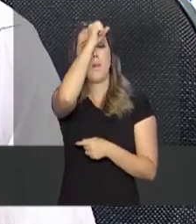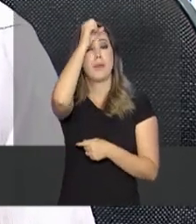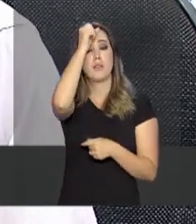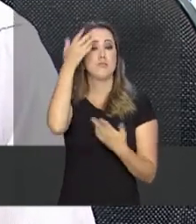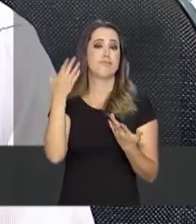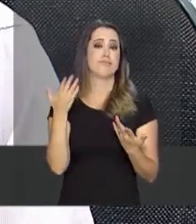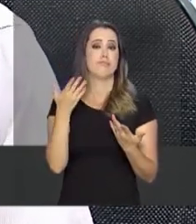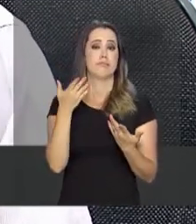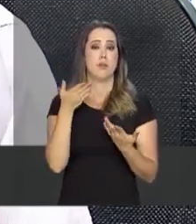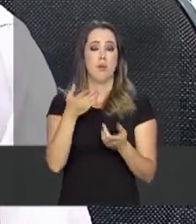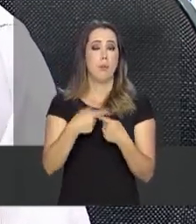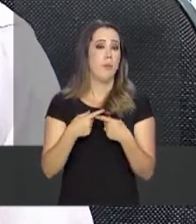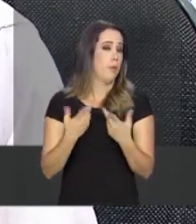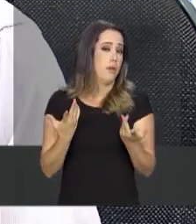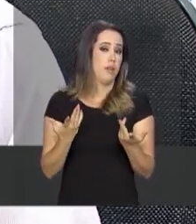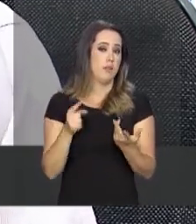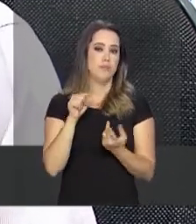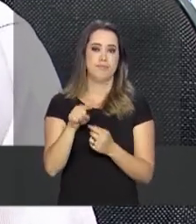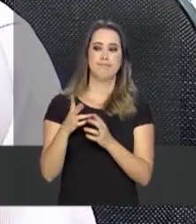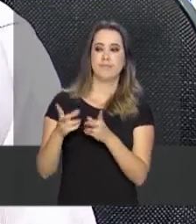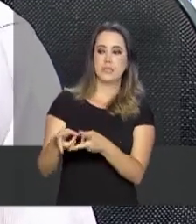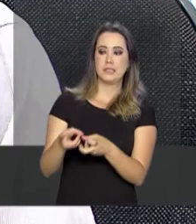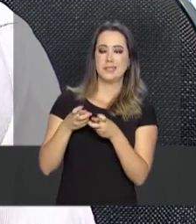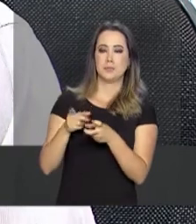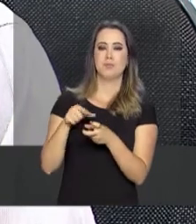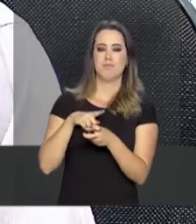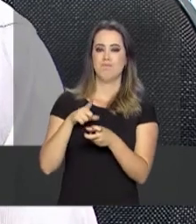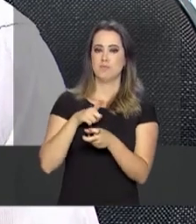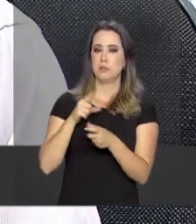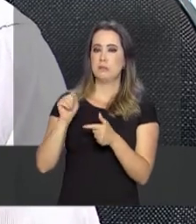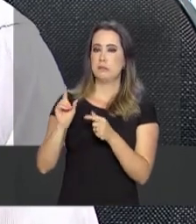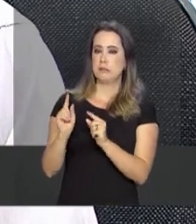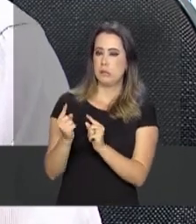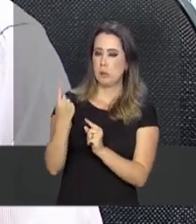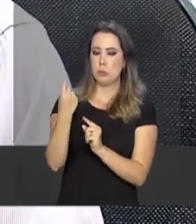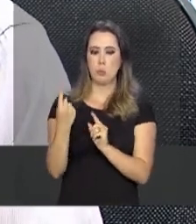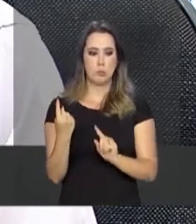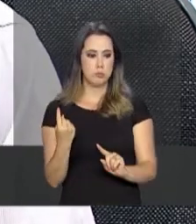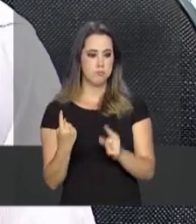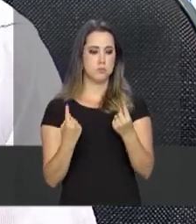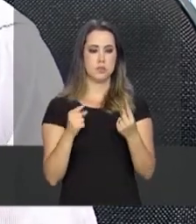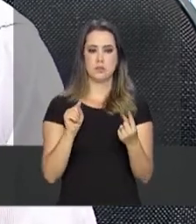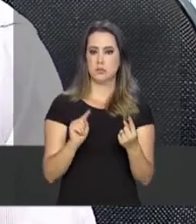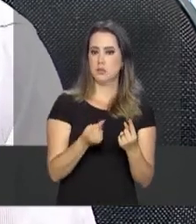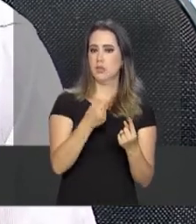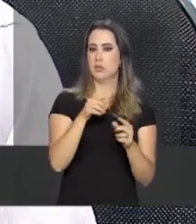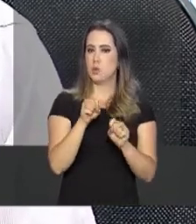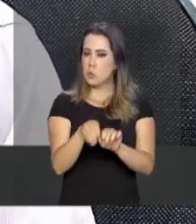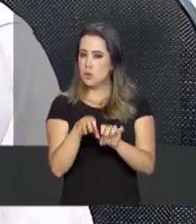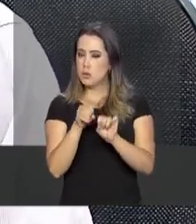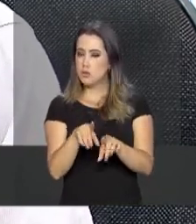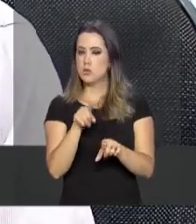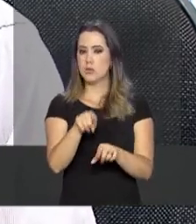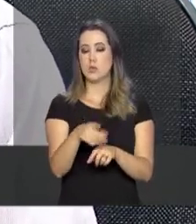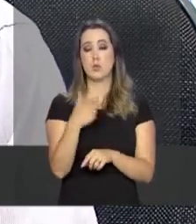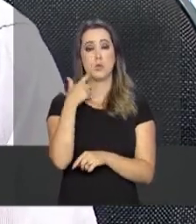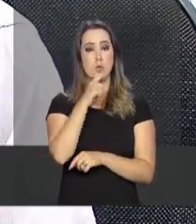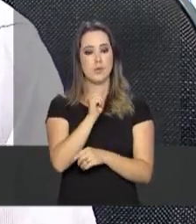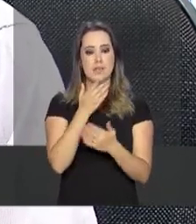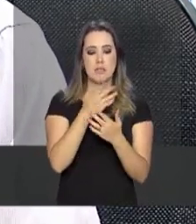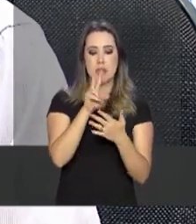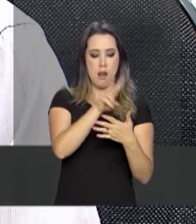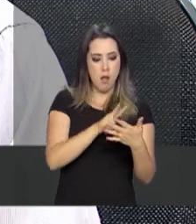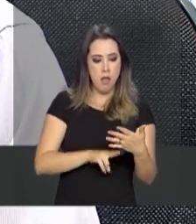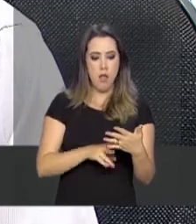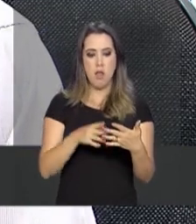viu que determinadas características desse aprendizado era ele não conseguir ler,